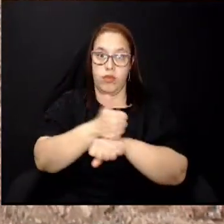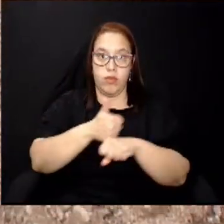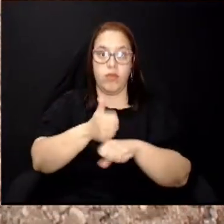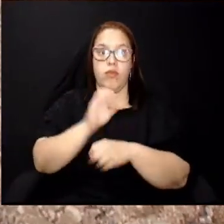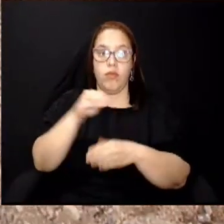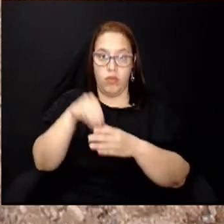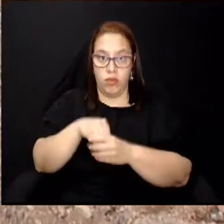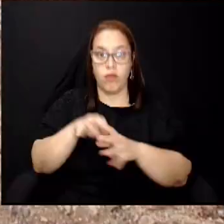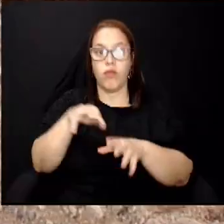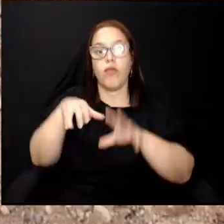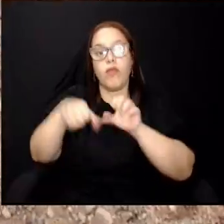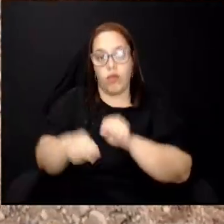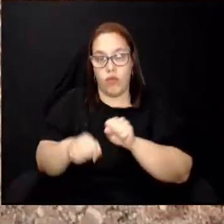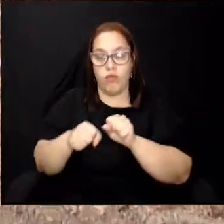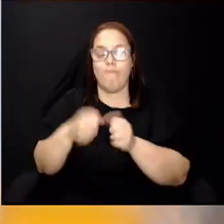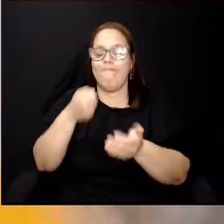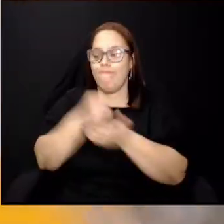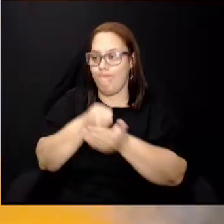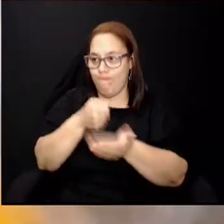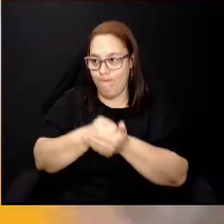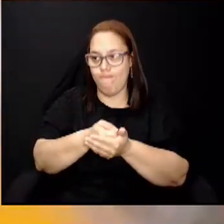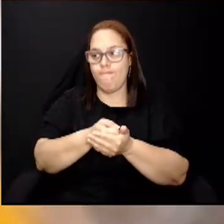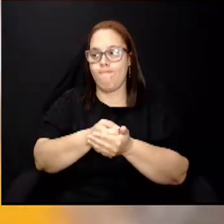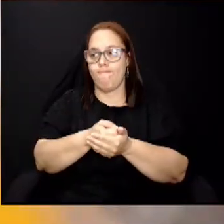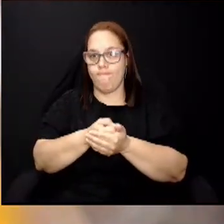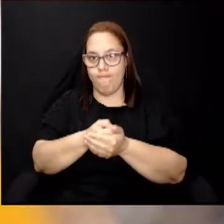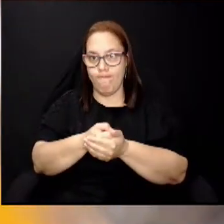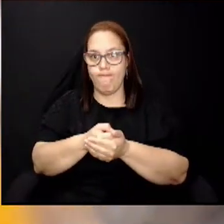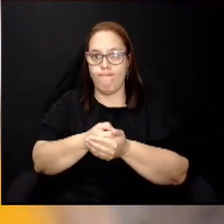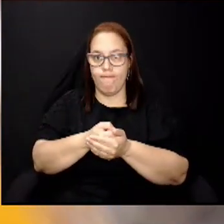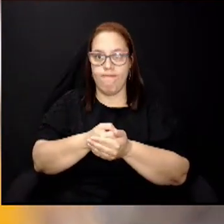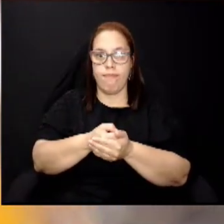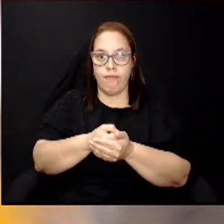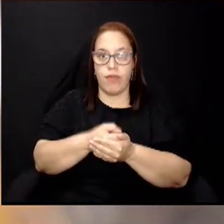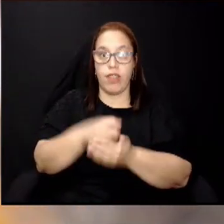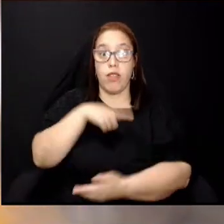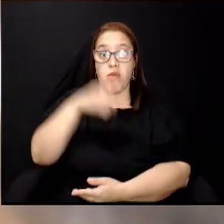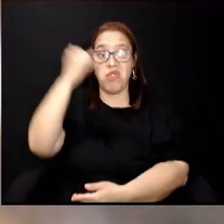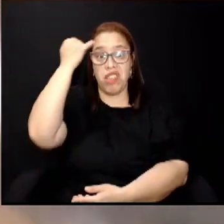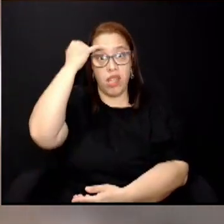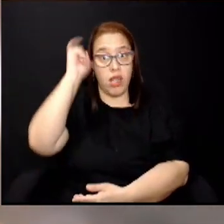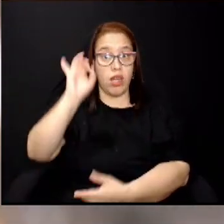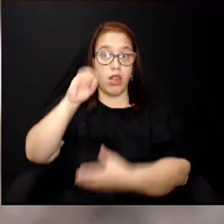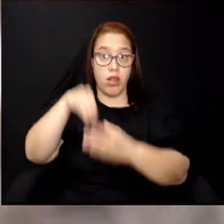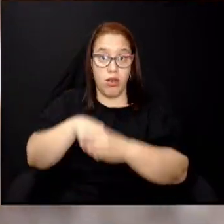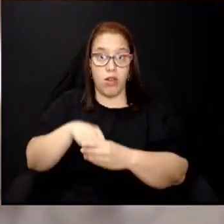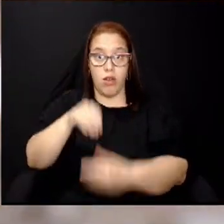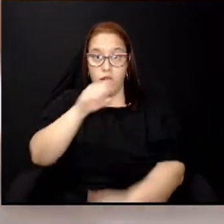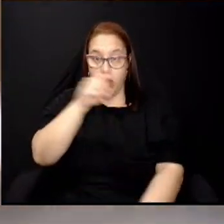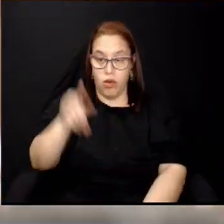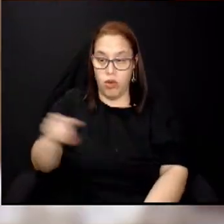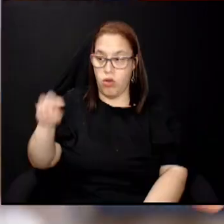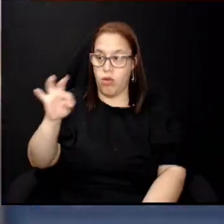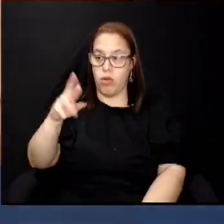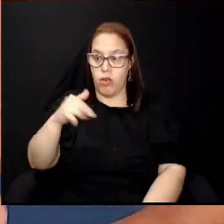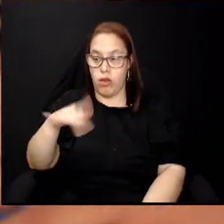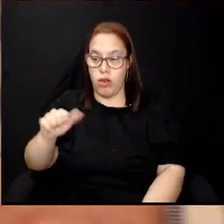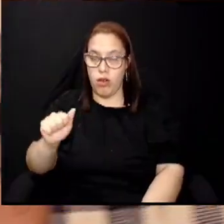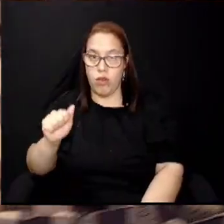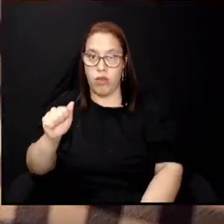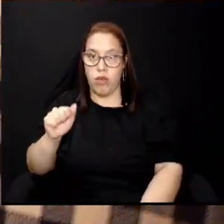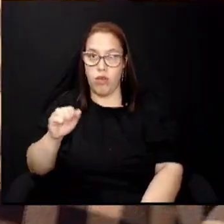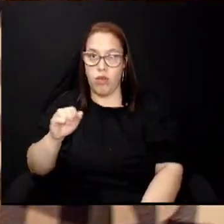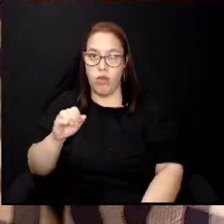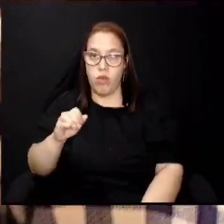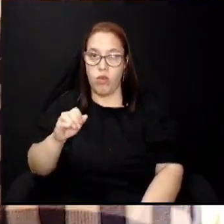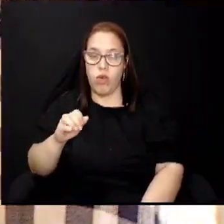ela é muito exigente para isso. Para te ter ideia, dentro da zootecnia, para a gente chegar a formular uma dieta, eu passo